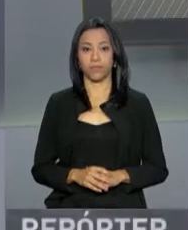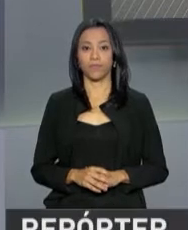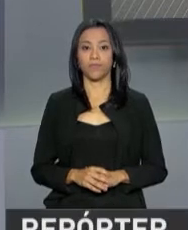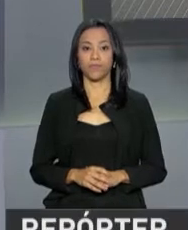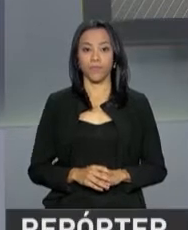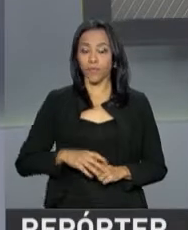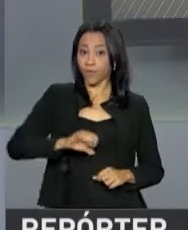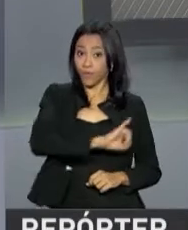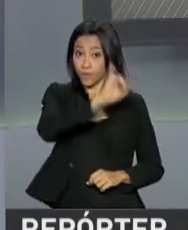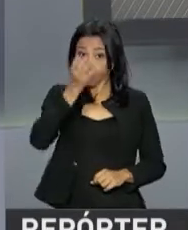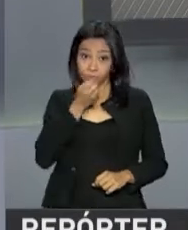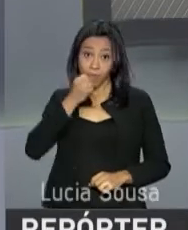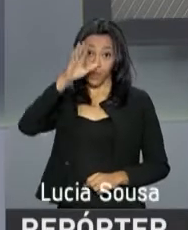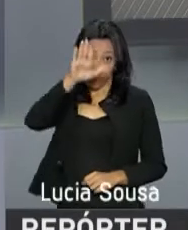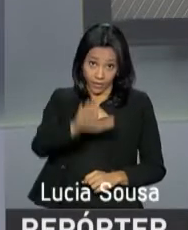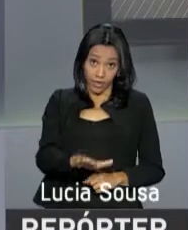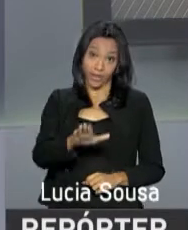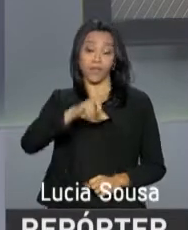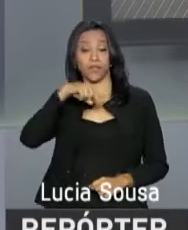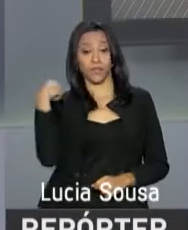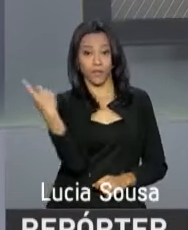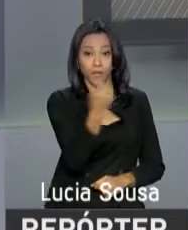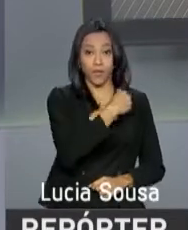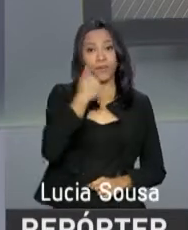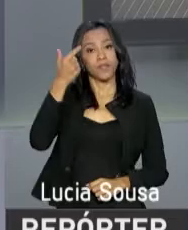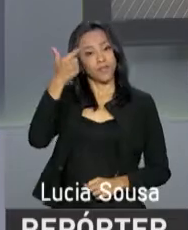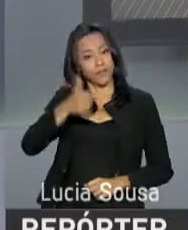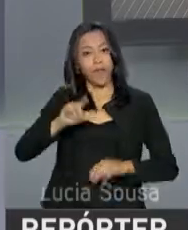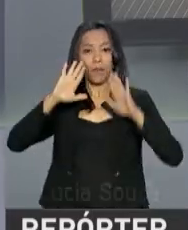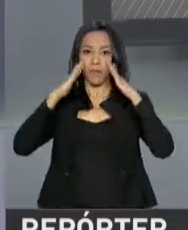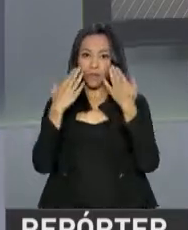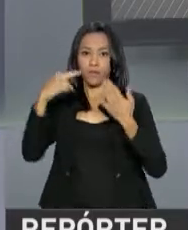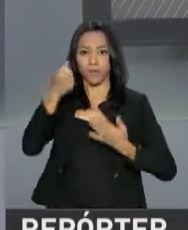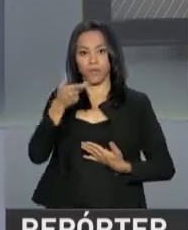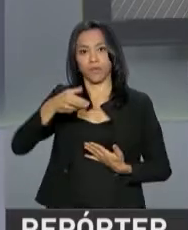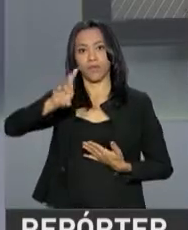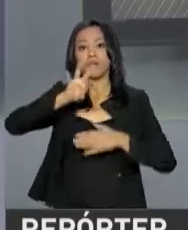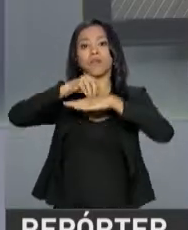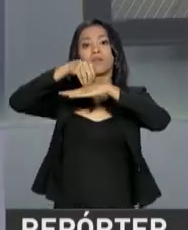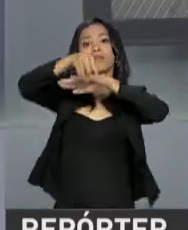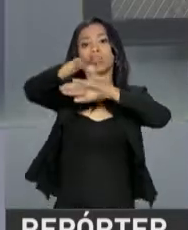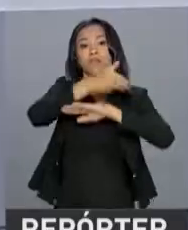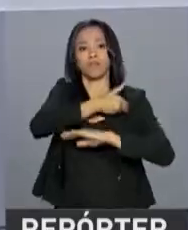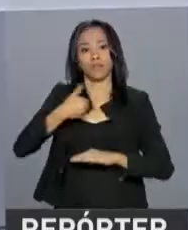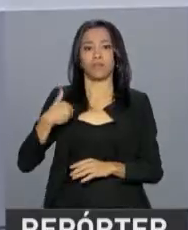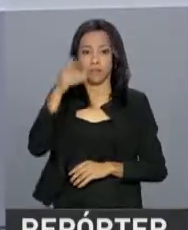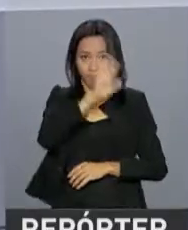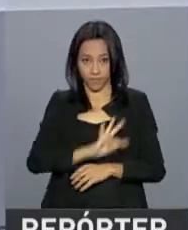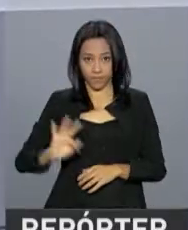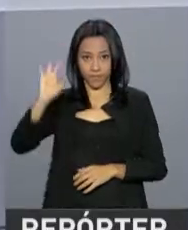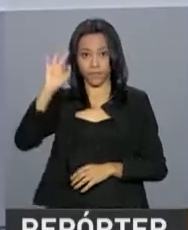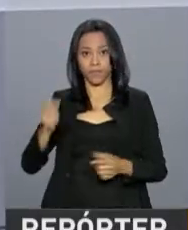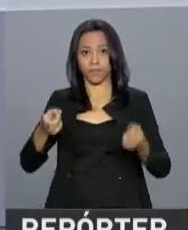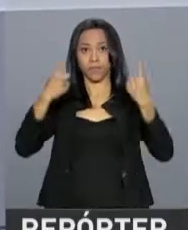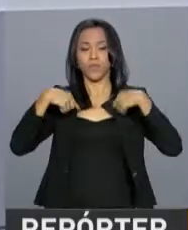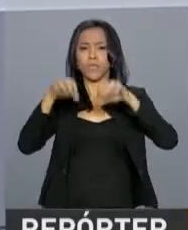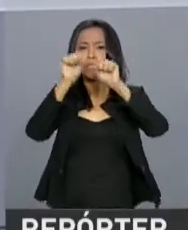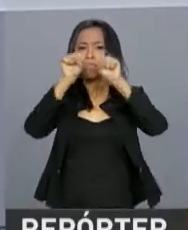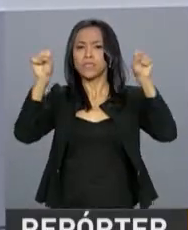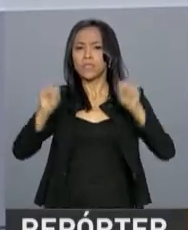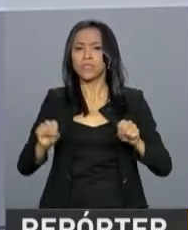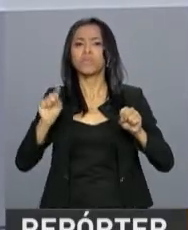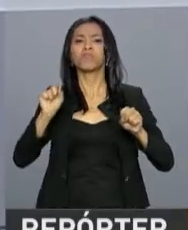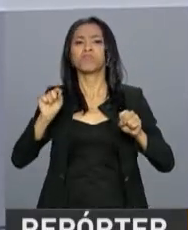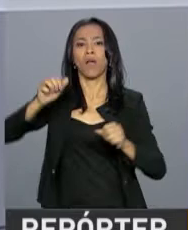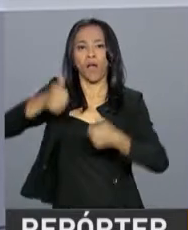olá boa tarde estamos de volta com o repórter nbr e as notícias do governo federal o sistema de avaliação da